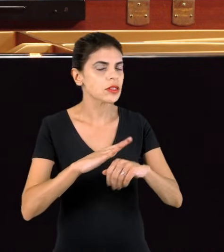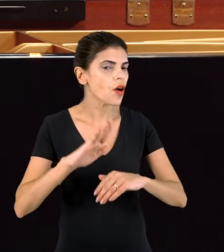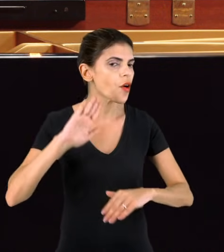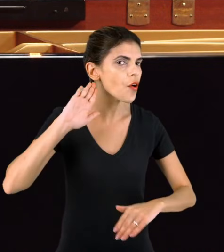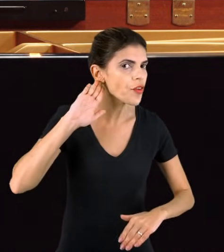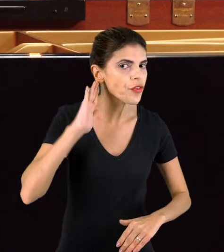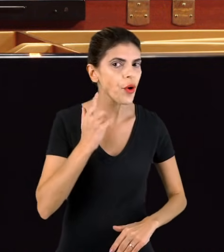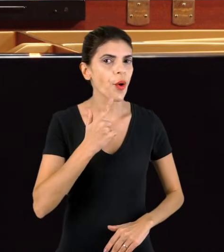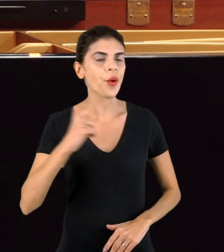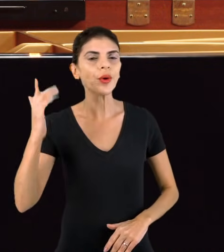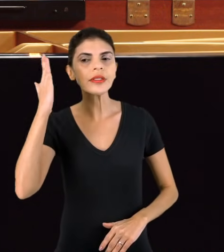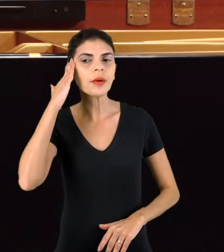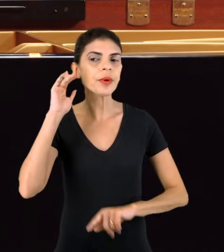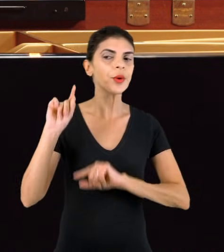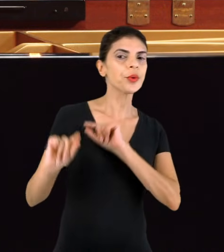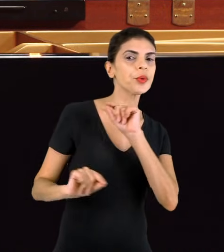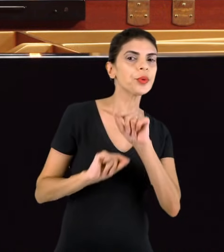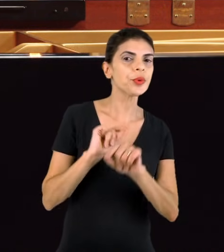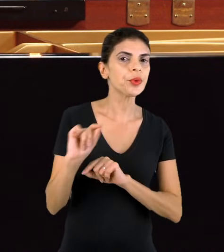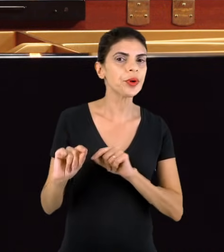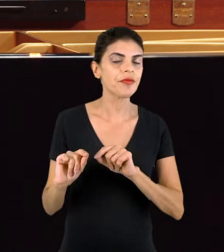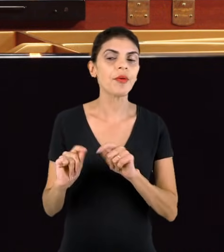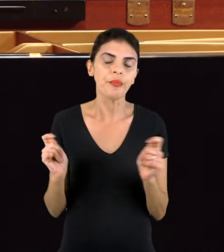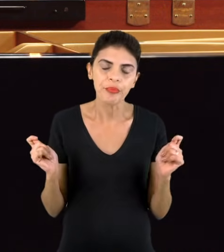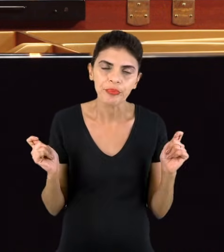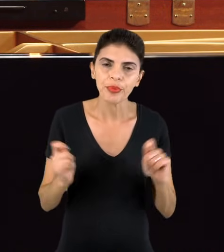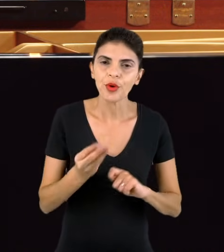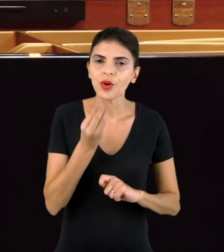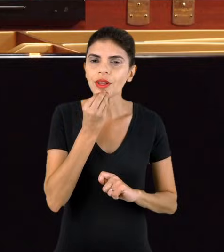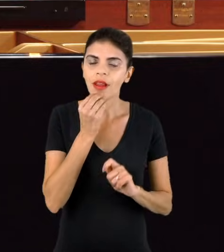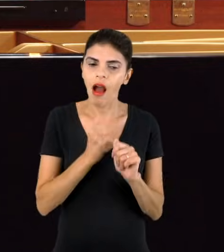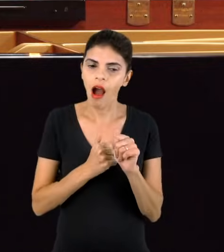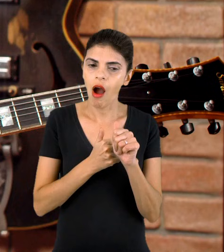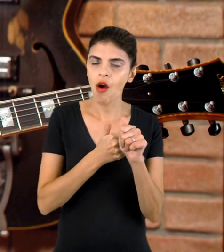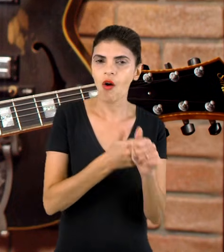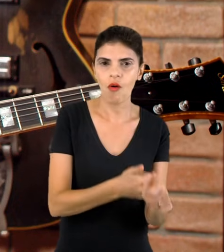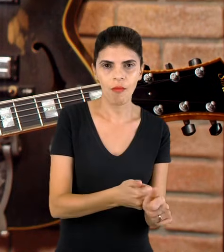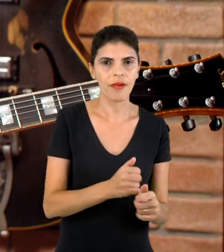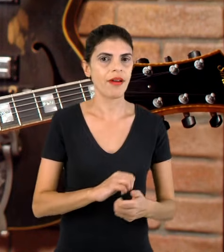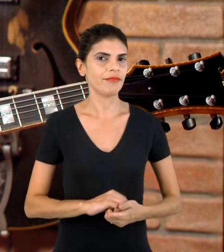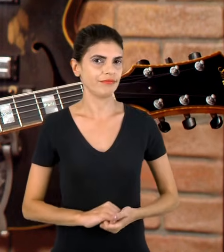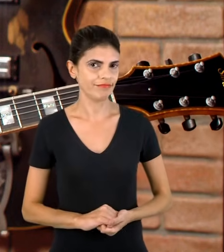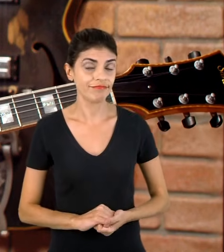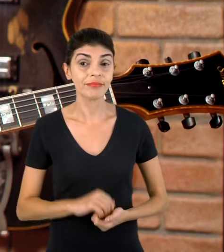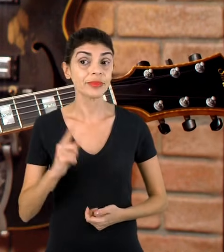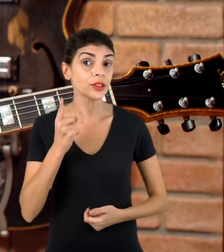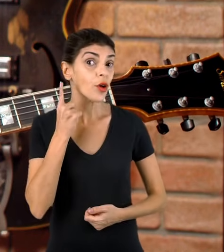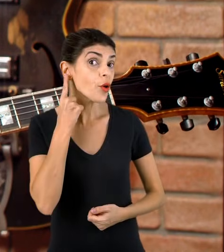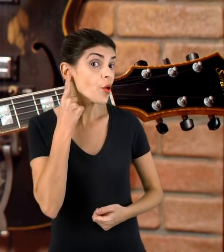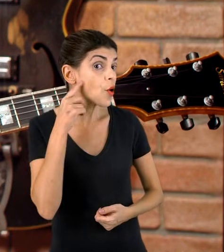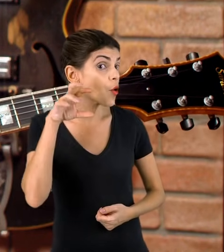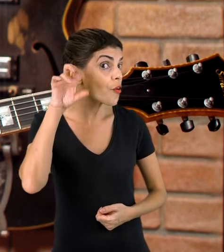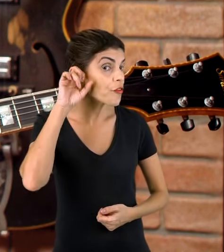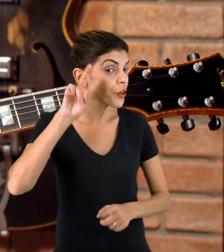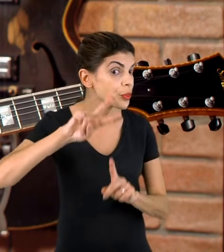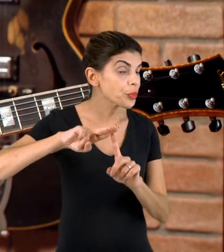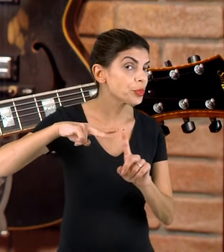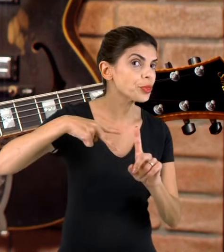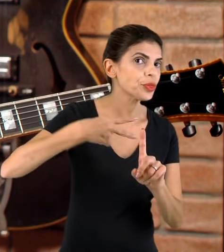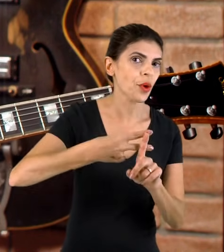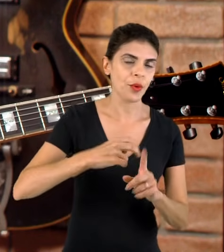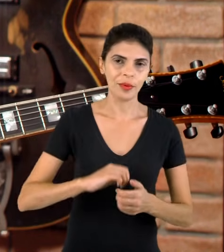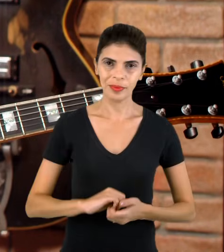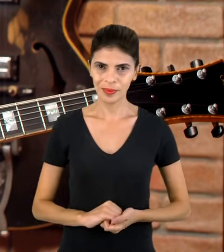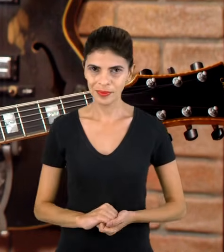outro. Tem que escutar. Tem que saber o que é que vem dele para poder acompanhá-lo. São duas orelhas e uma boca. Tem que ouvir o dobro do